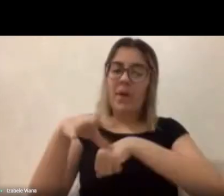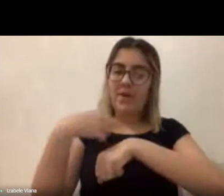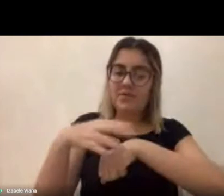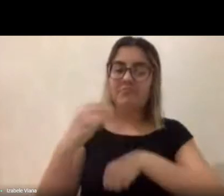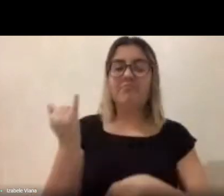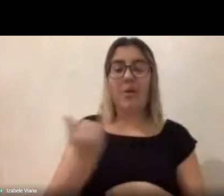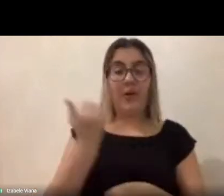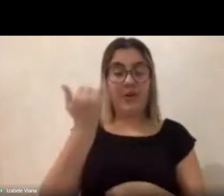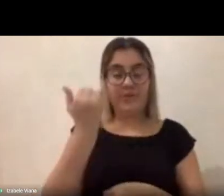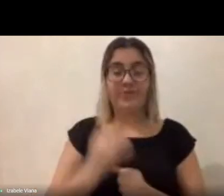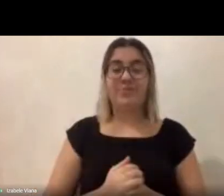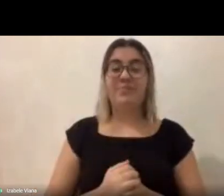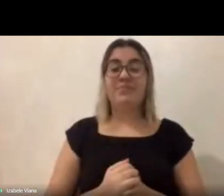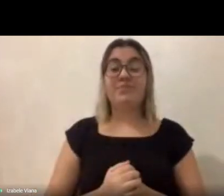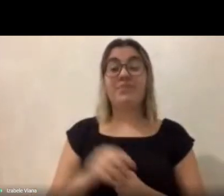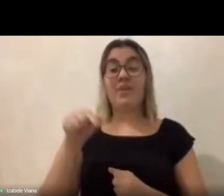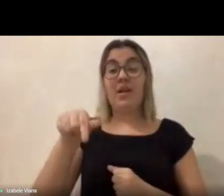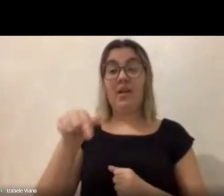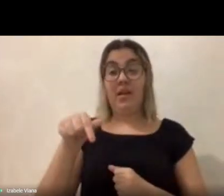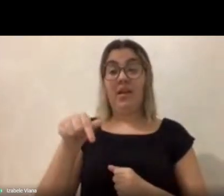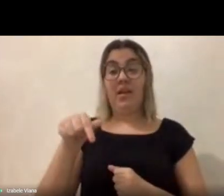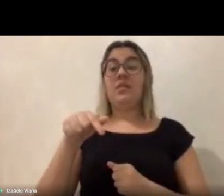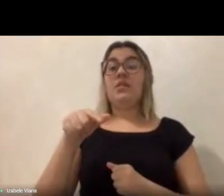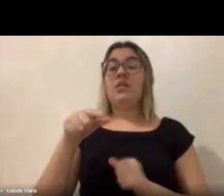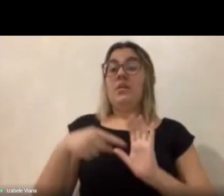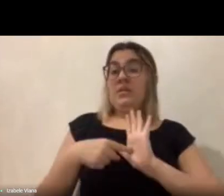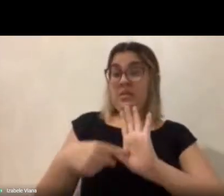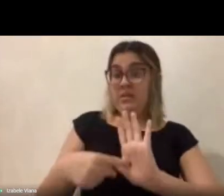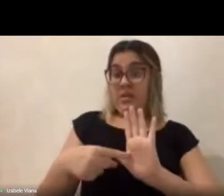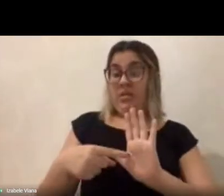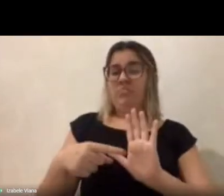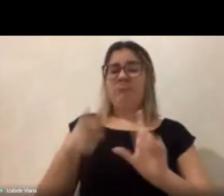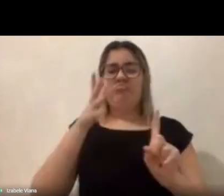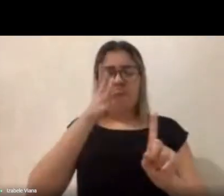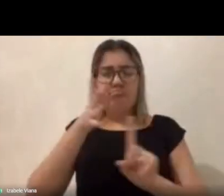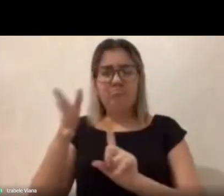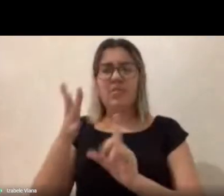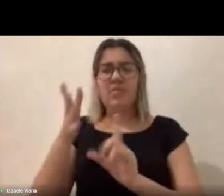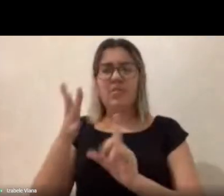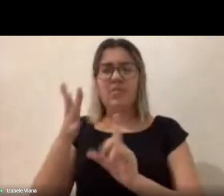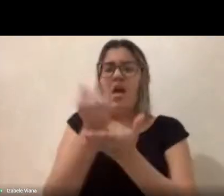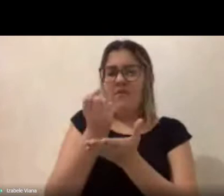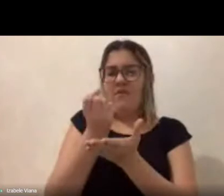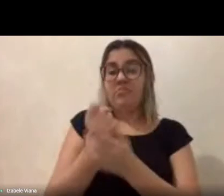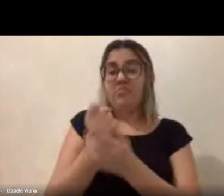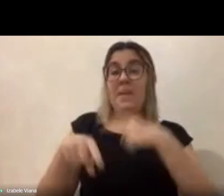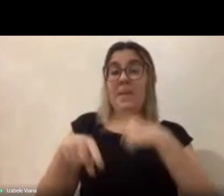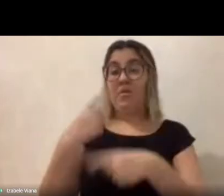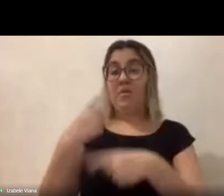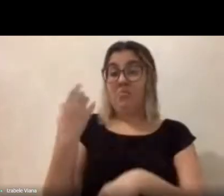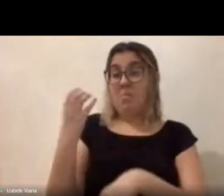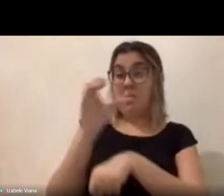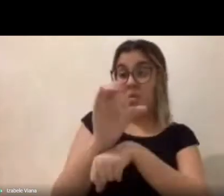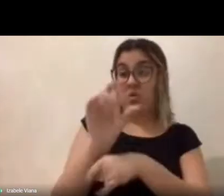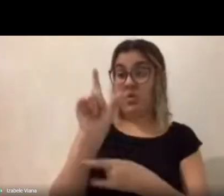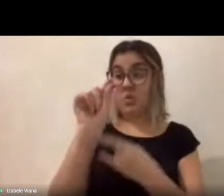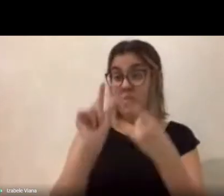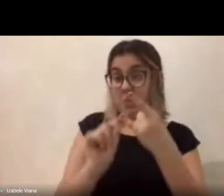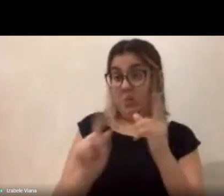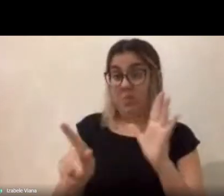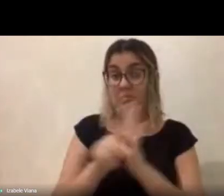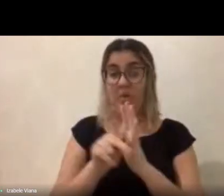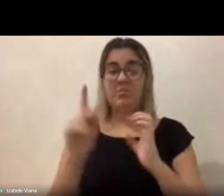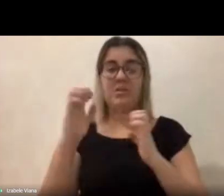sendo gravada para posteriormente, né, a gente poder lançar ela nas redes sociais do CCBJ. Então, né, a gente pede aqui